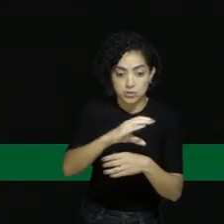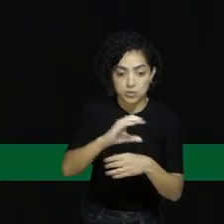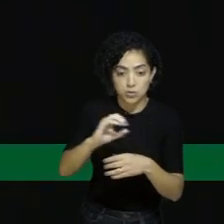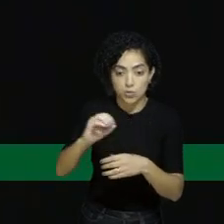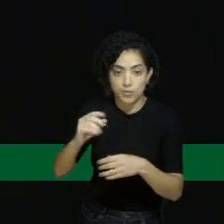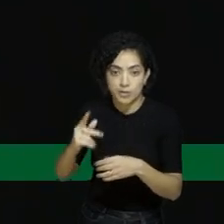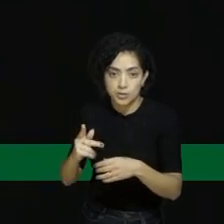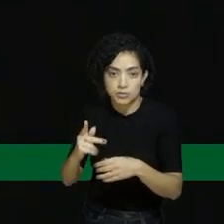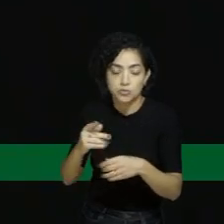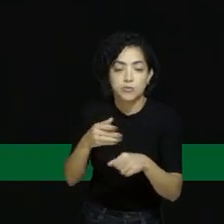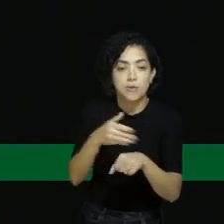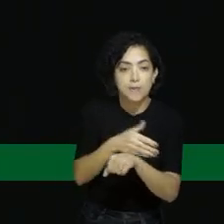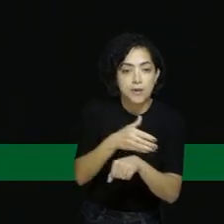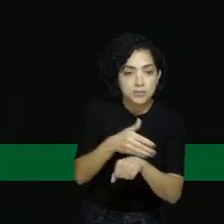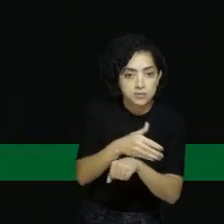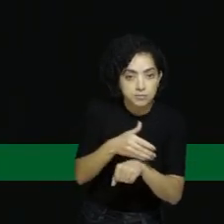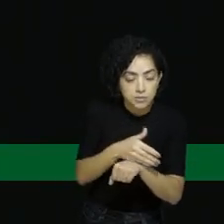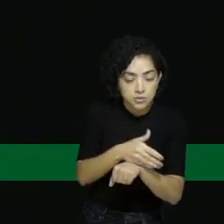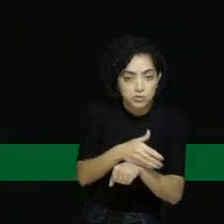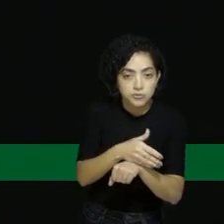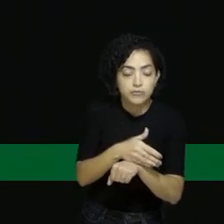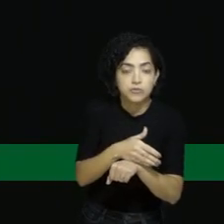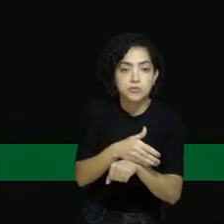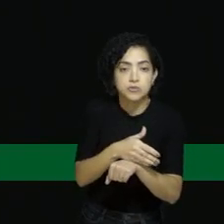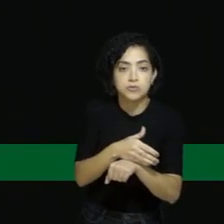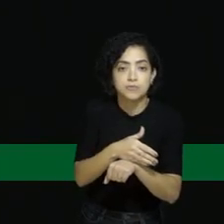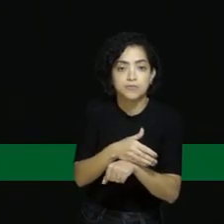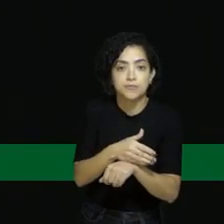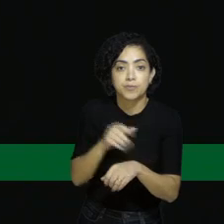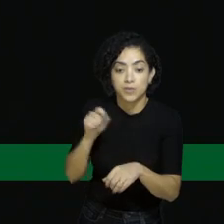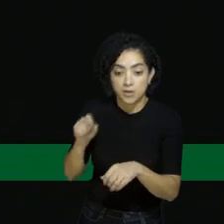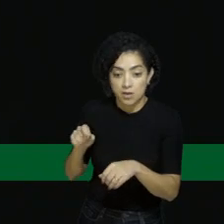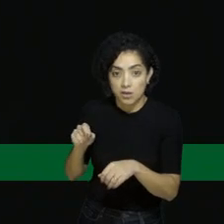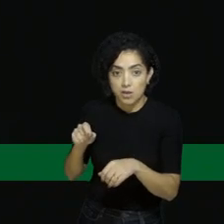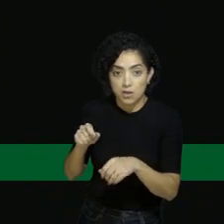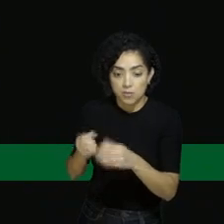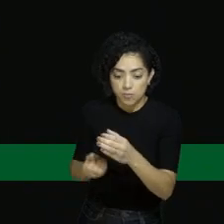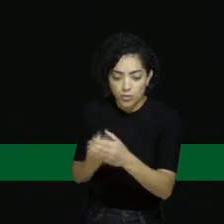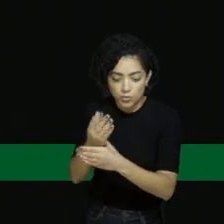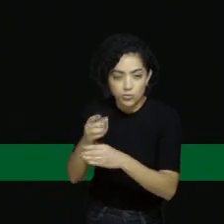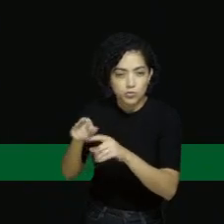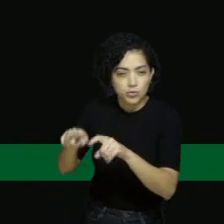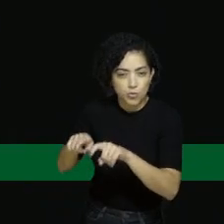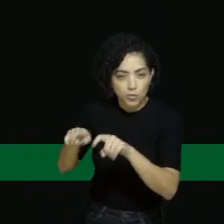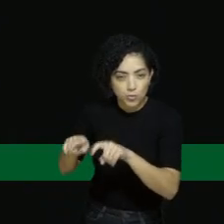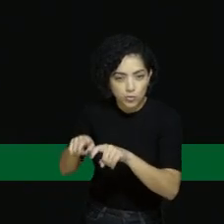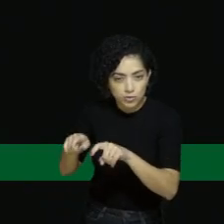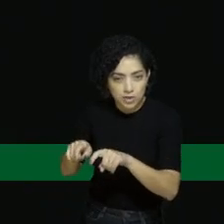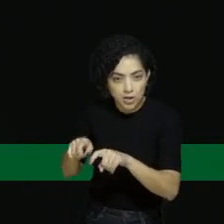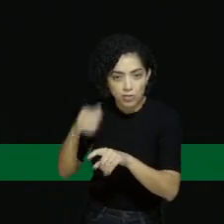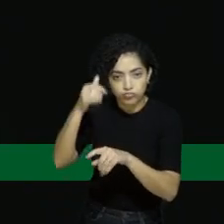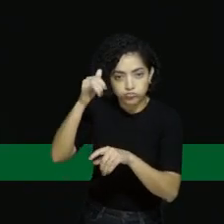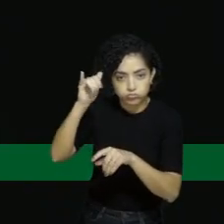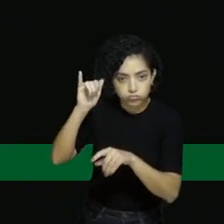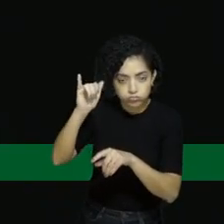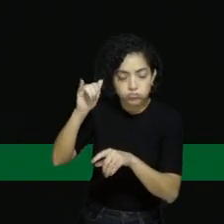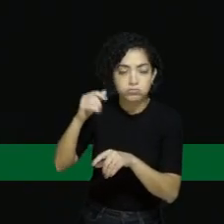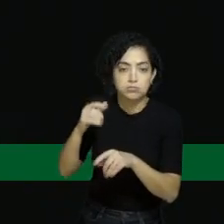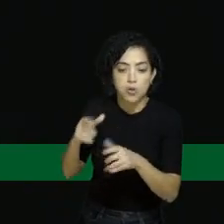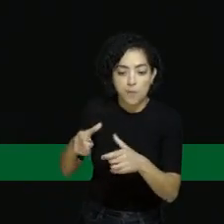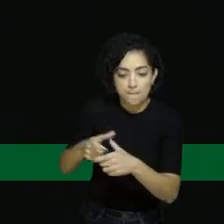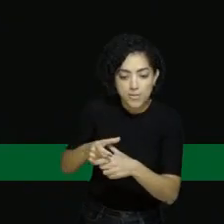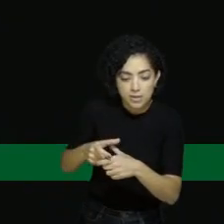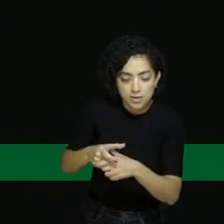agentes participativos do mercado. Nenhum produtor rural, e notadamente pequenos produtores, como